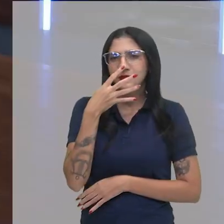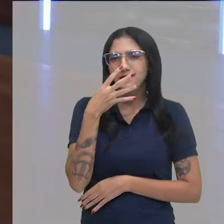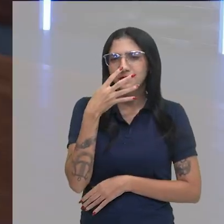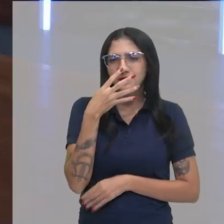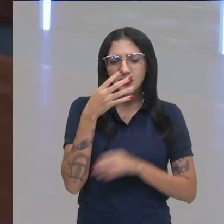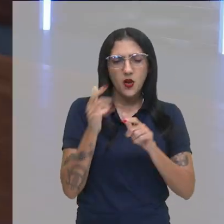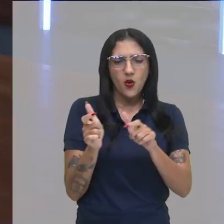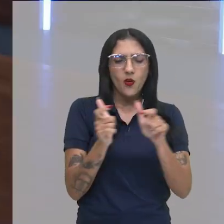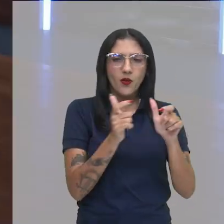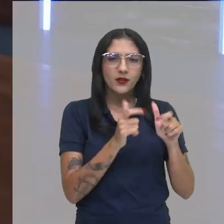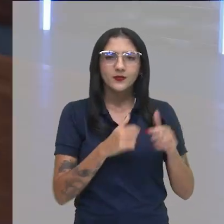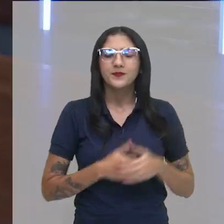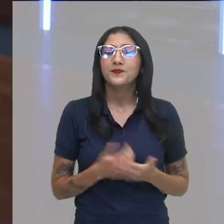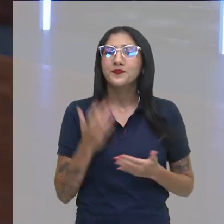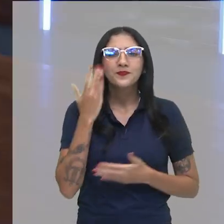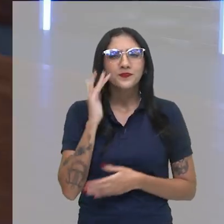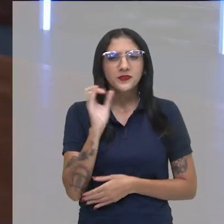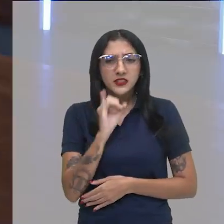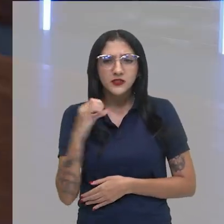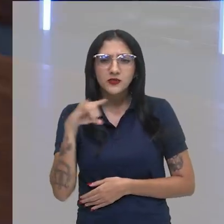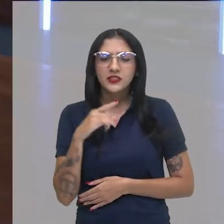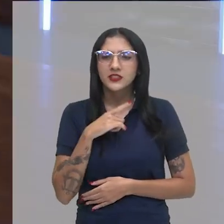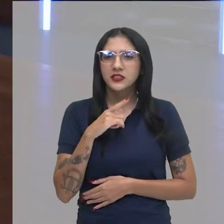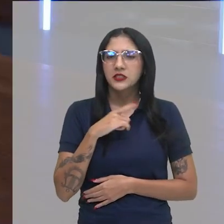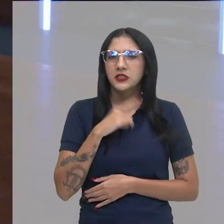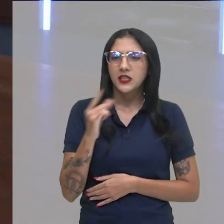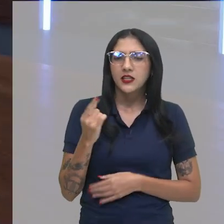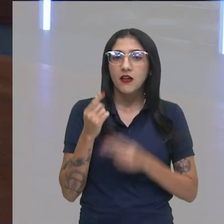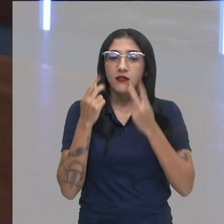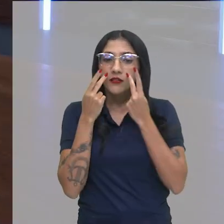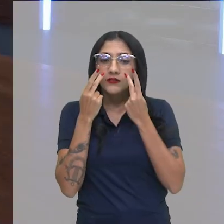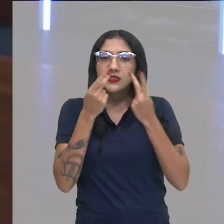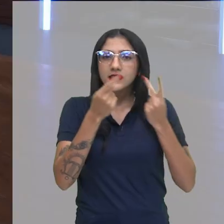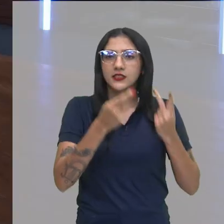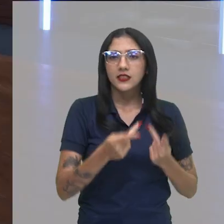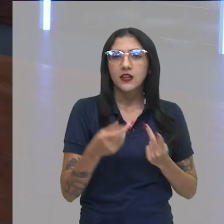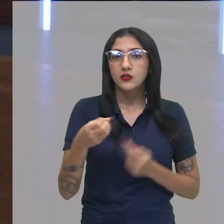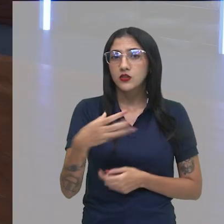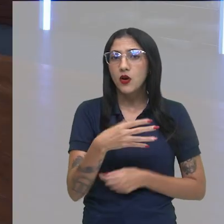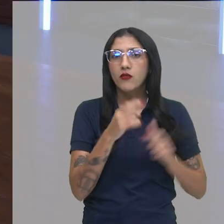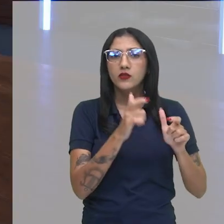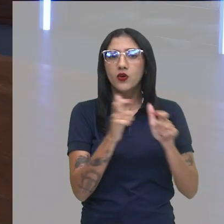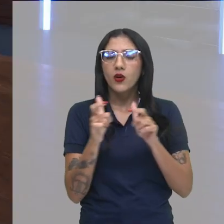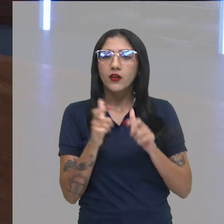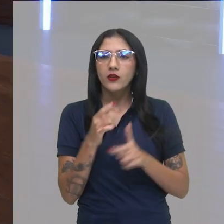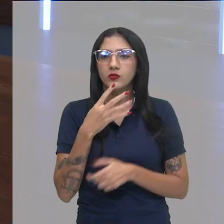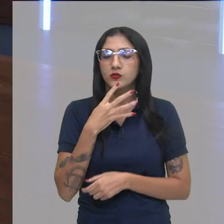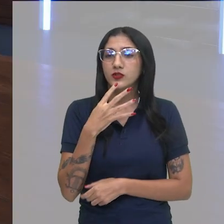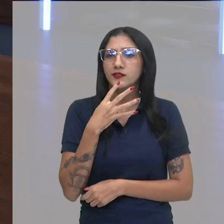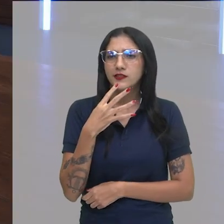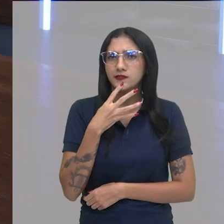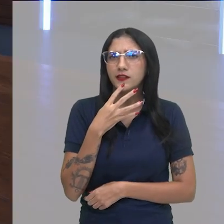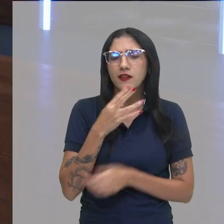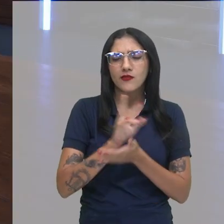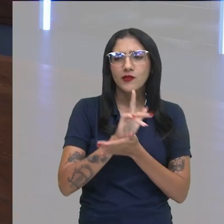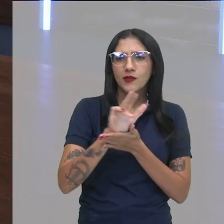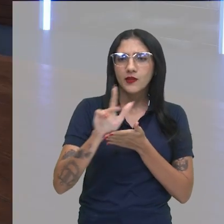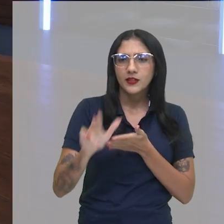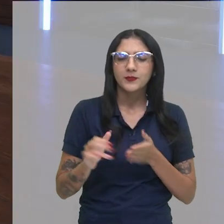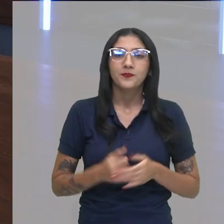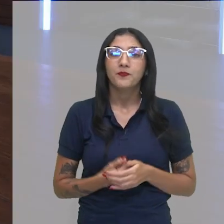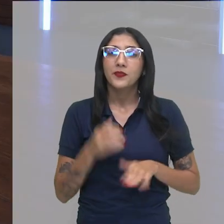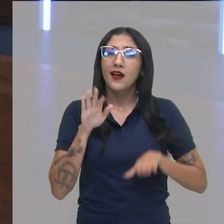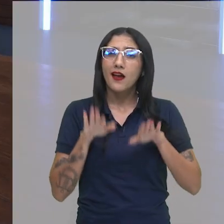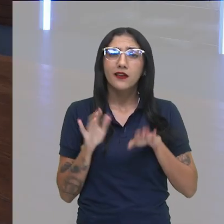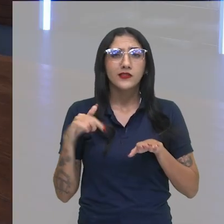não sei se vocês têm o costume de visitar novos lugares, né, de conhecer novos lugares. Às vezes nós